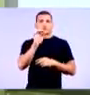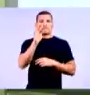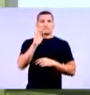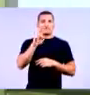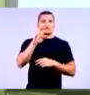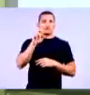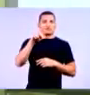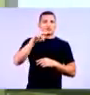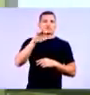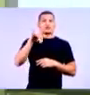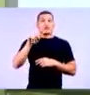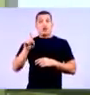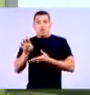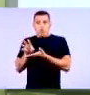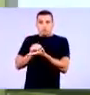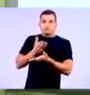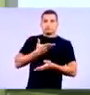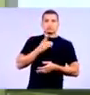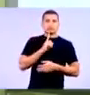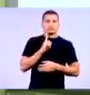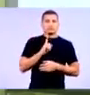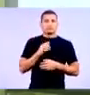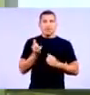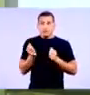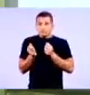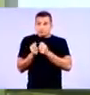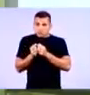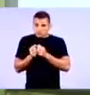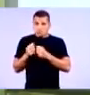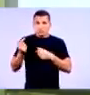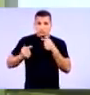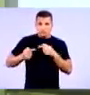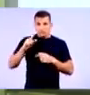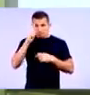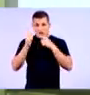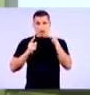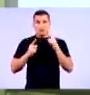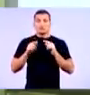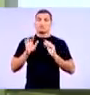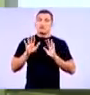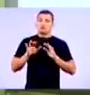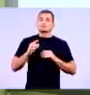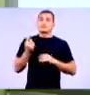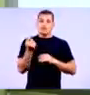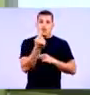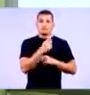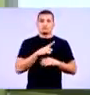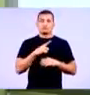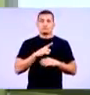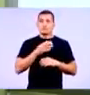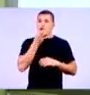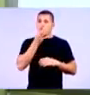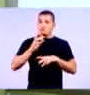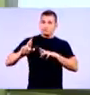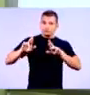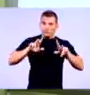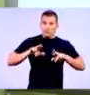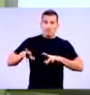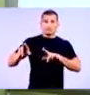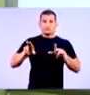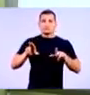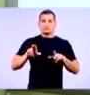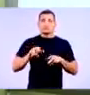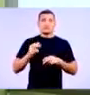do colega. Mesmo que você tenha construído junto, discutindo as ideias, cada um tem uma forma de escrever específica. Não vai